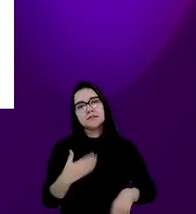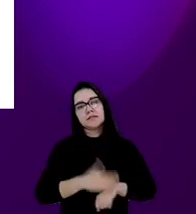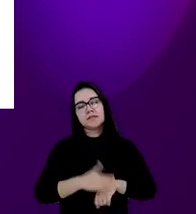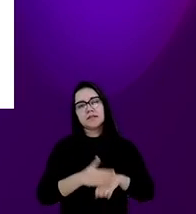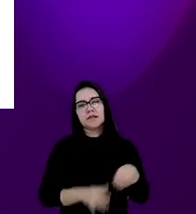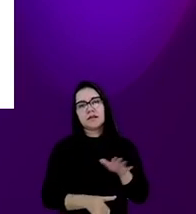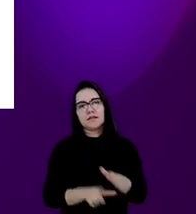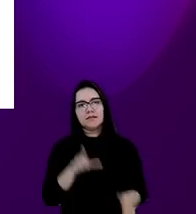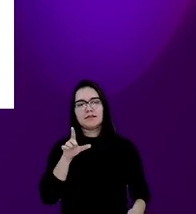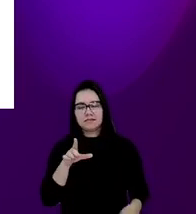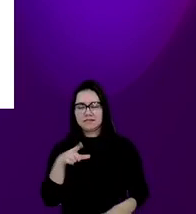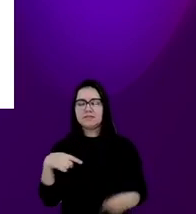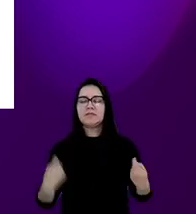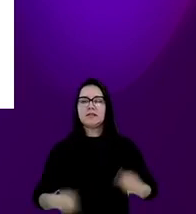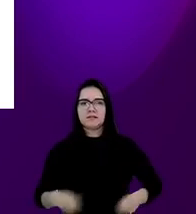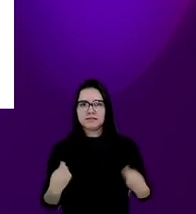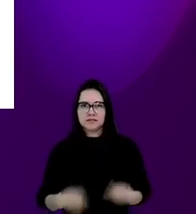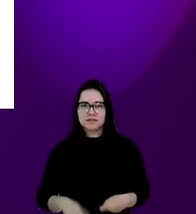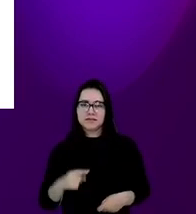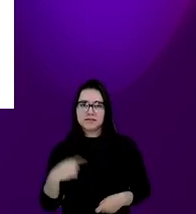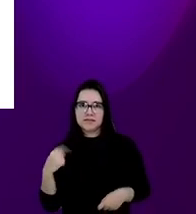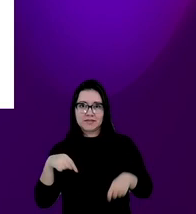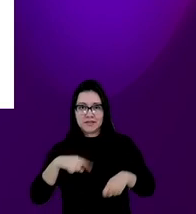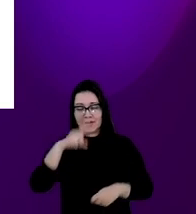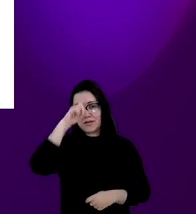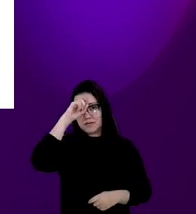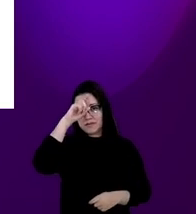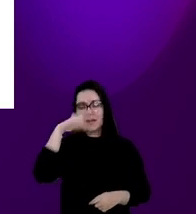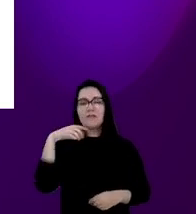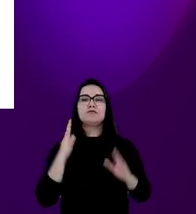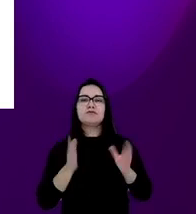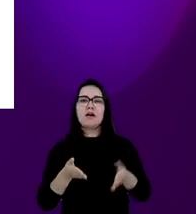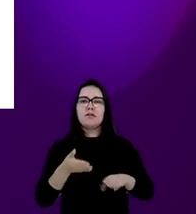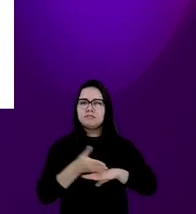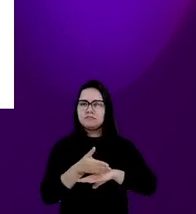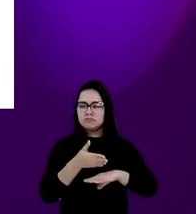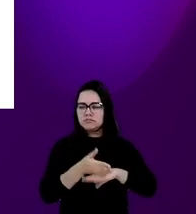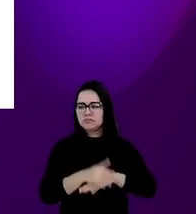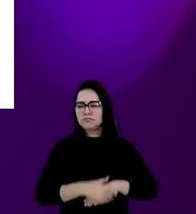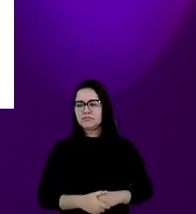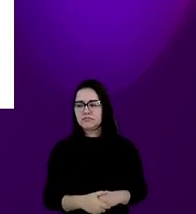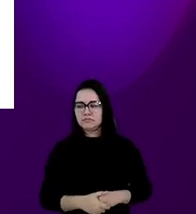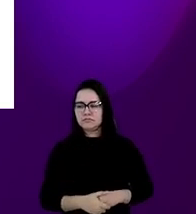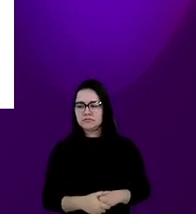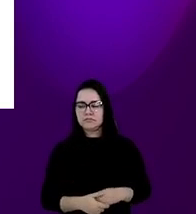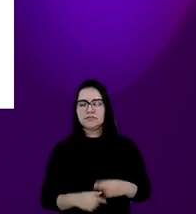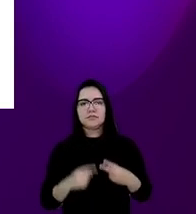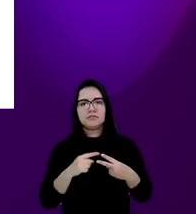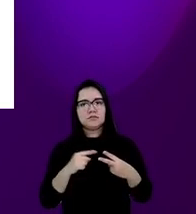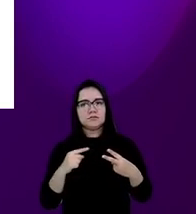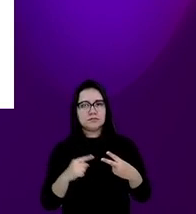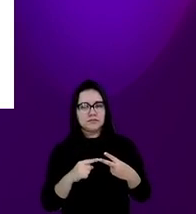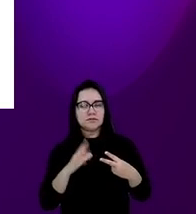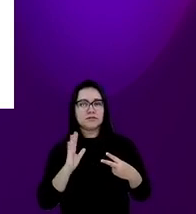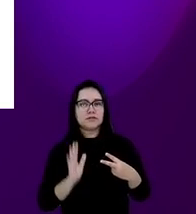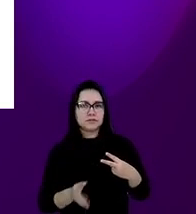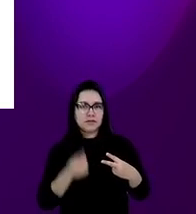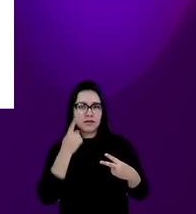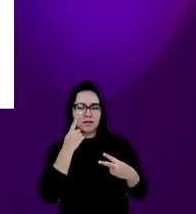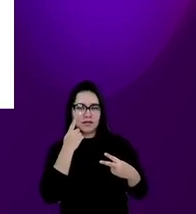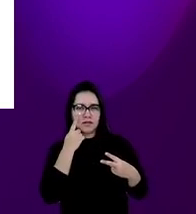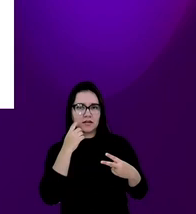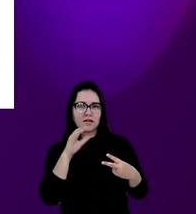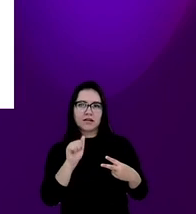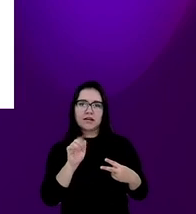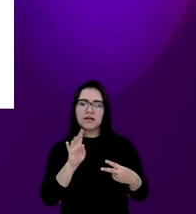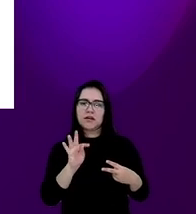A gente, aqui no nosso hospital, a gente participou de 2 trials clínicos, um é o CARTITUDE